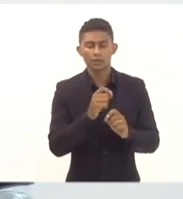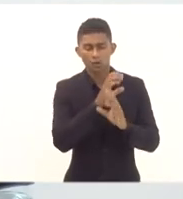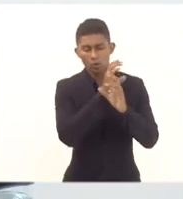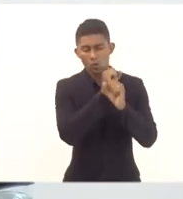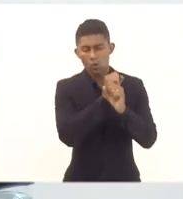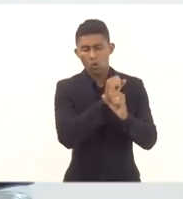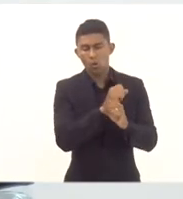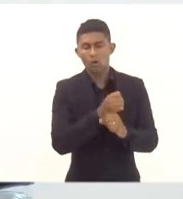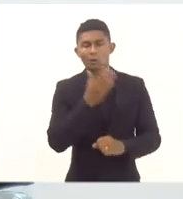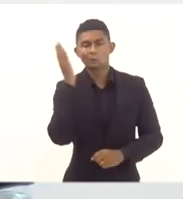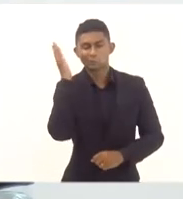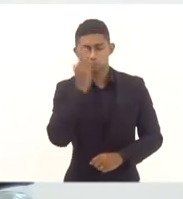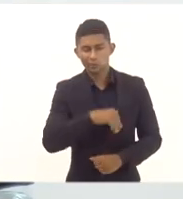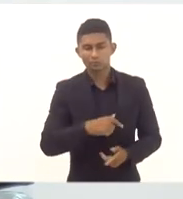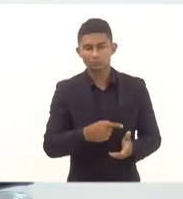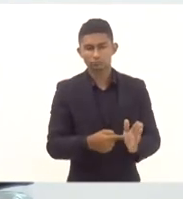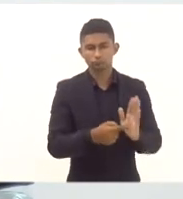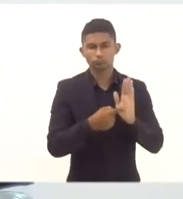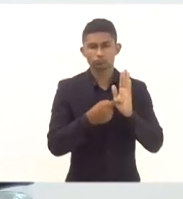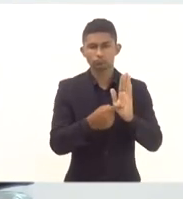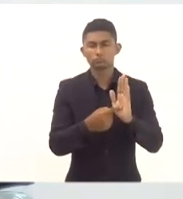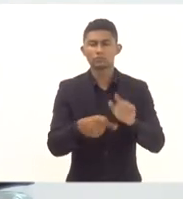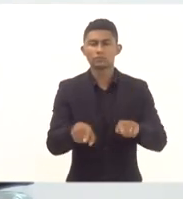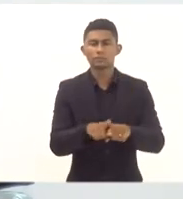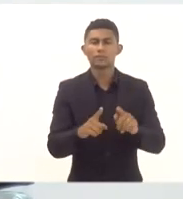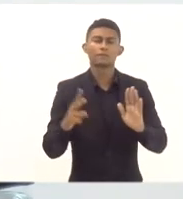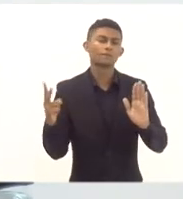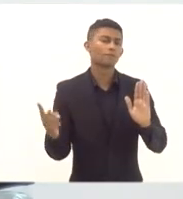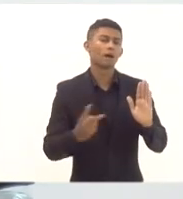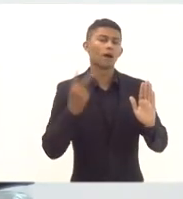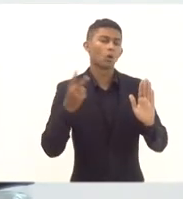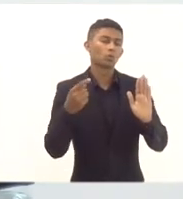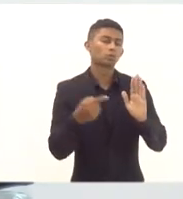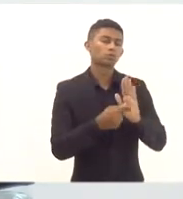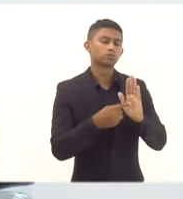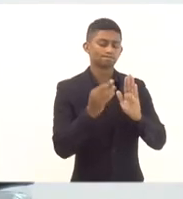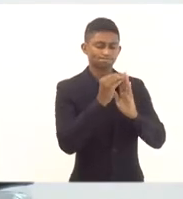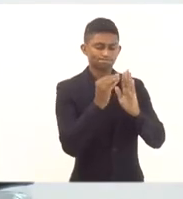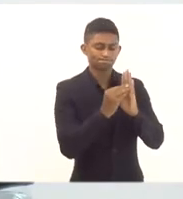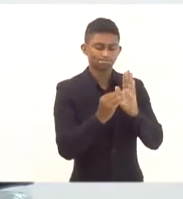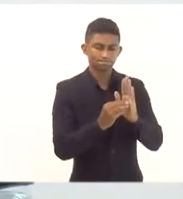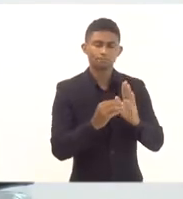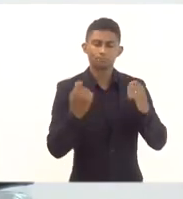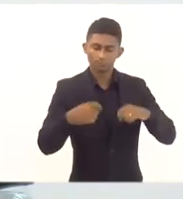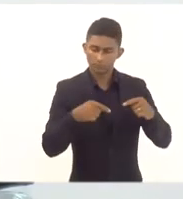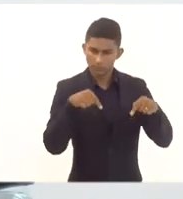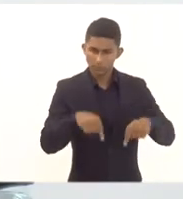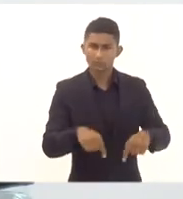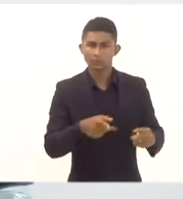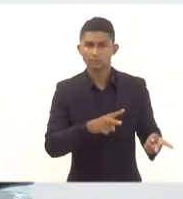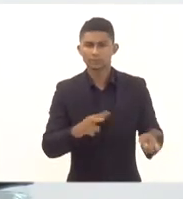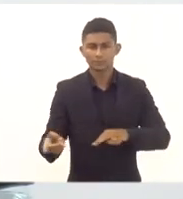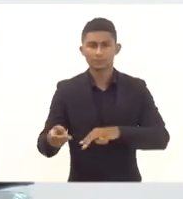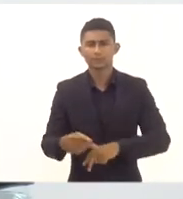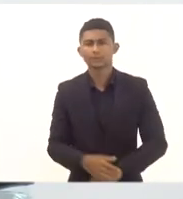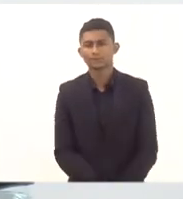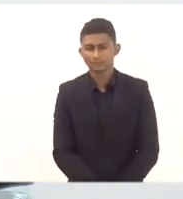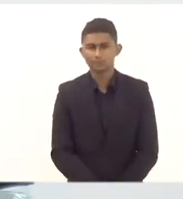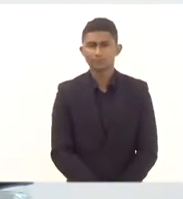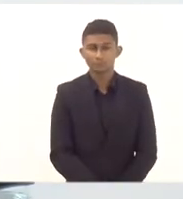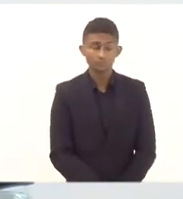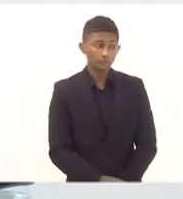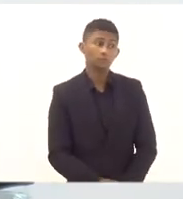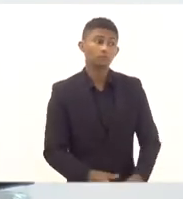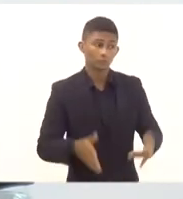de contas com o número de beneficiário e os valores despendidos à execução do financiamento Então essa é